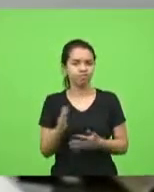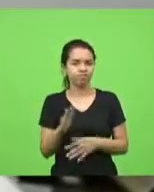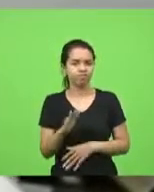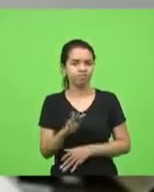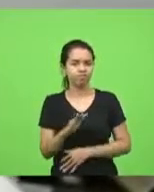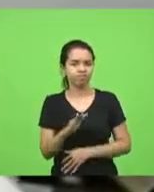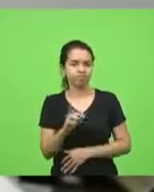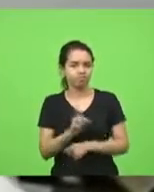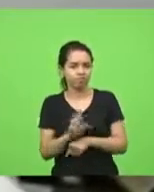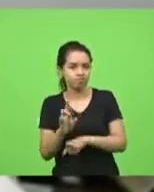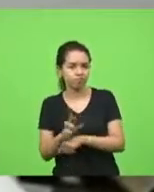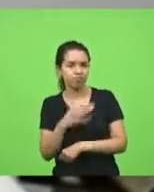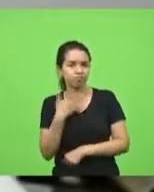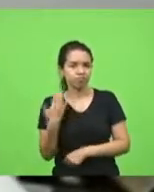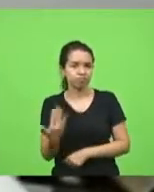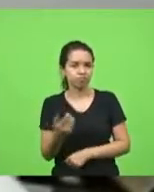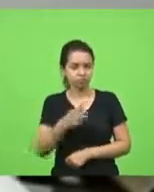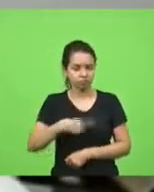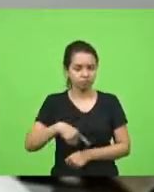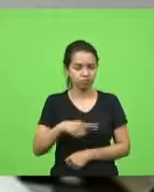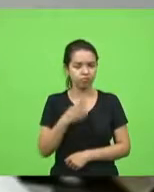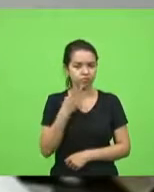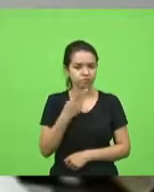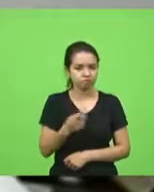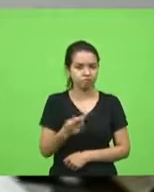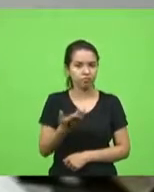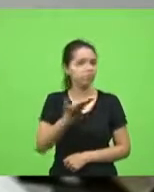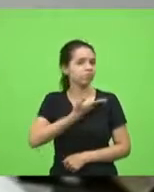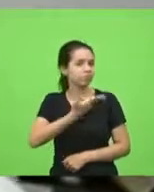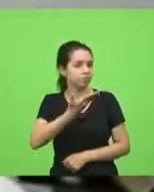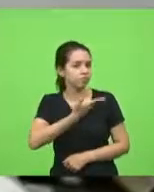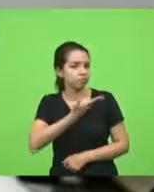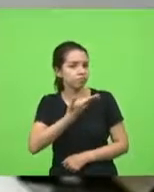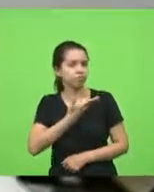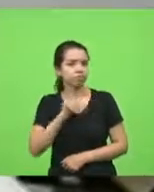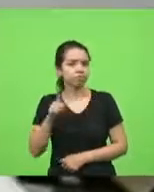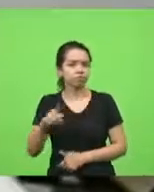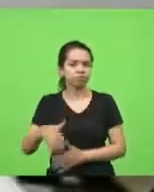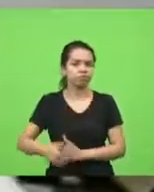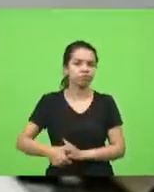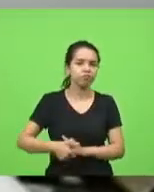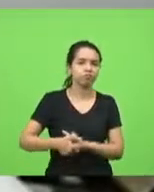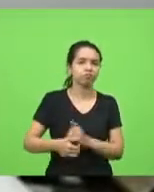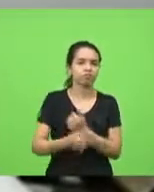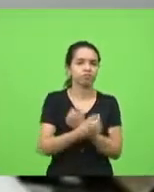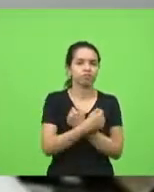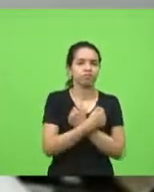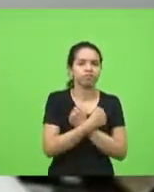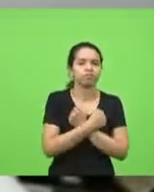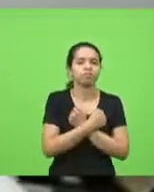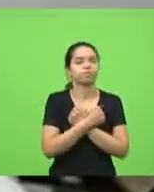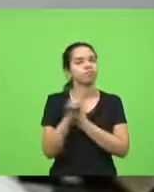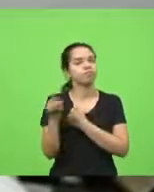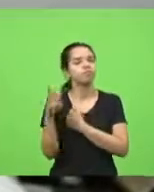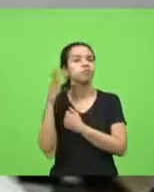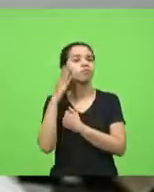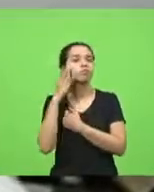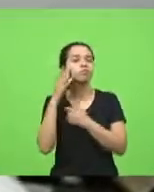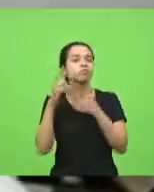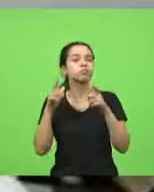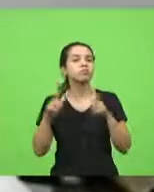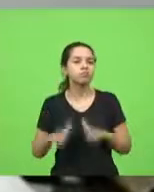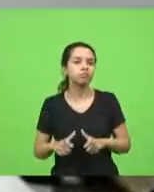a gente fala em amigo, o cara que pega na mão, o cara que dá abraço, o cara que sabe aonde a pessoa